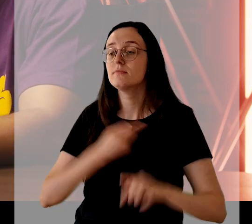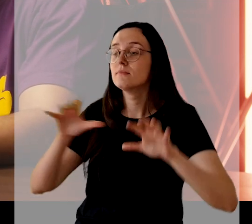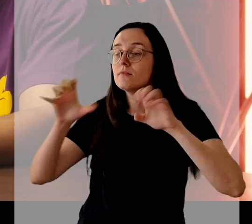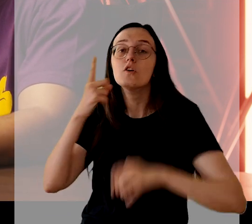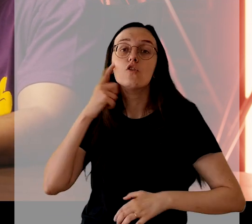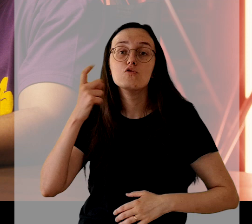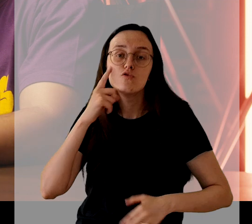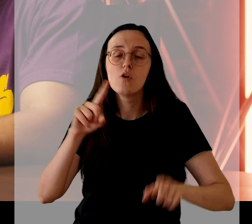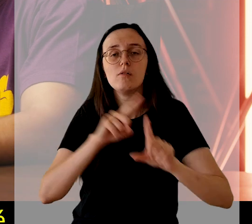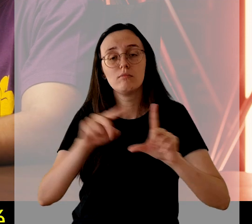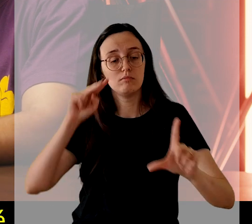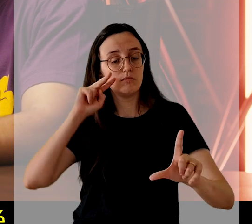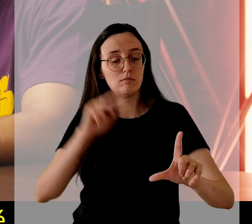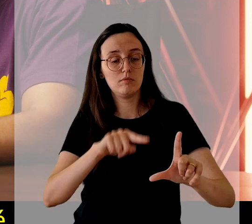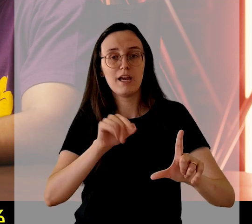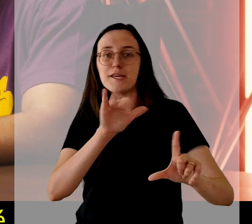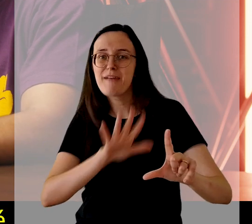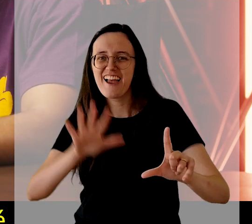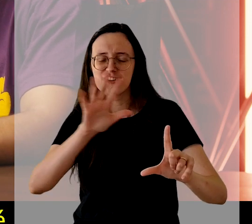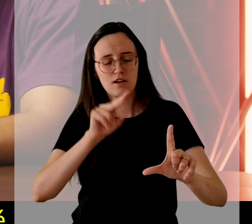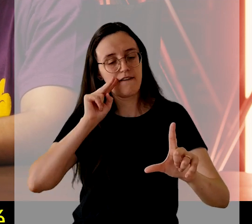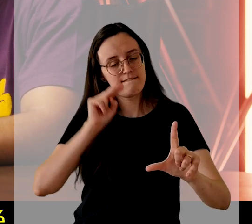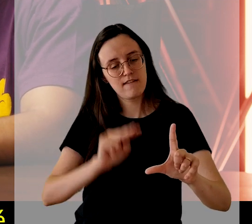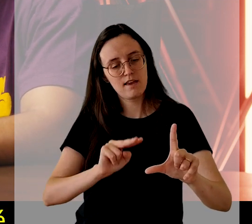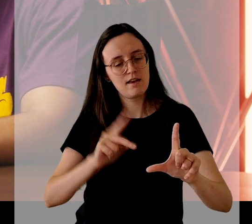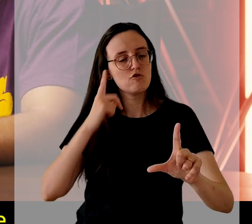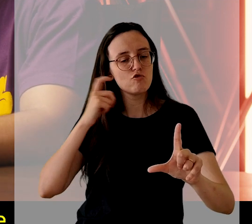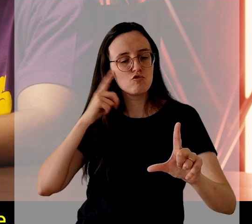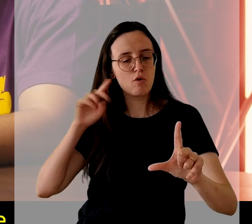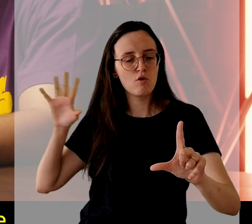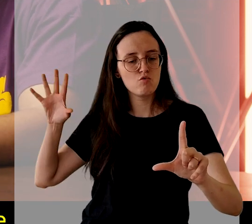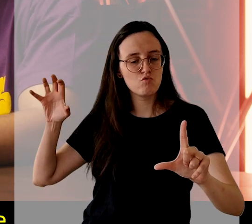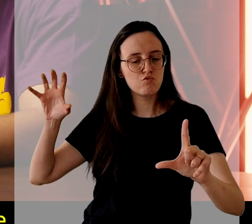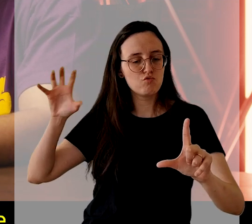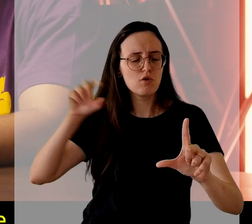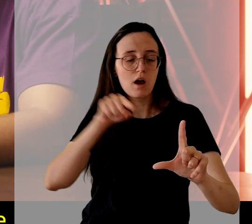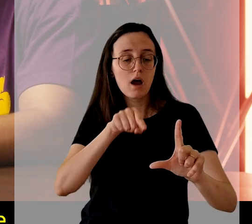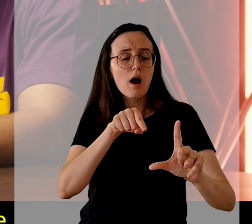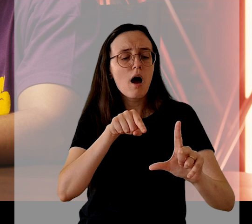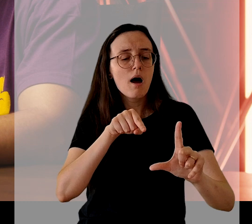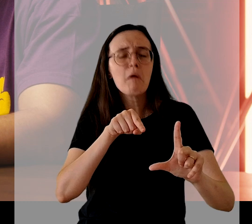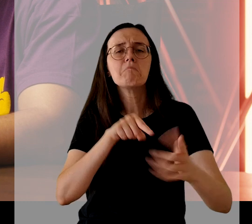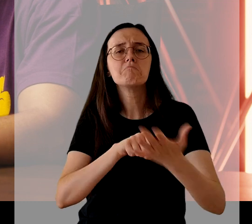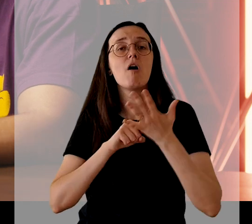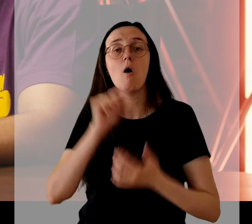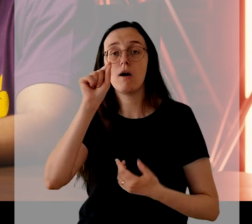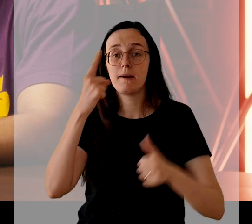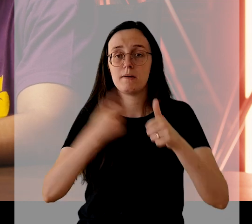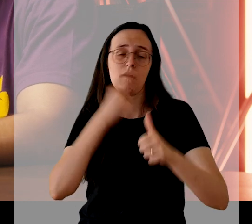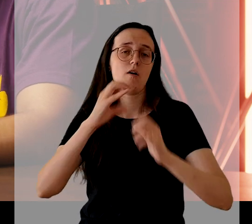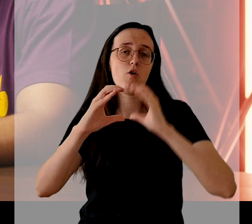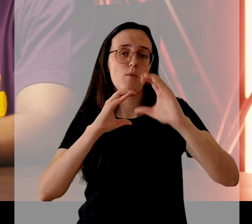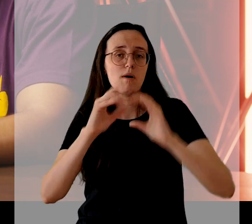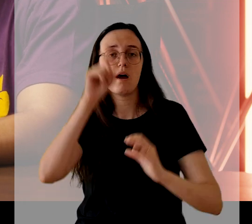está captando o som pelo que a imagem quer dizer, né? Então, o que a tela ali vai me informar?